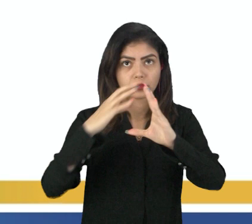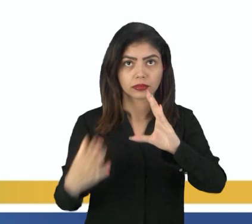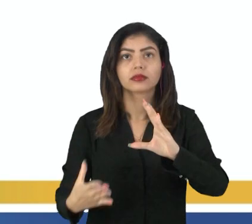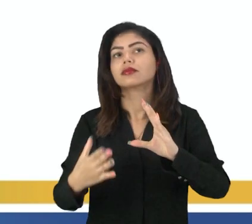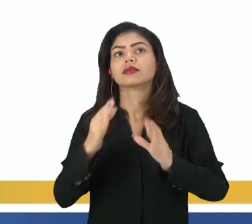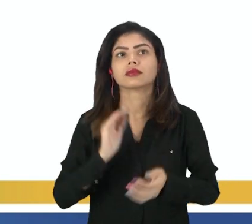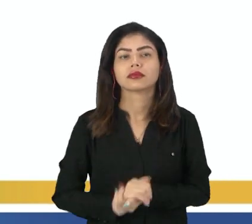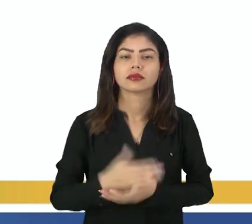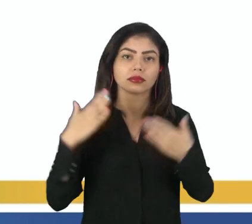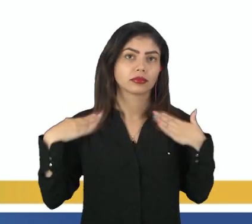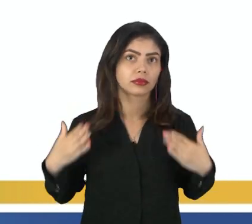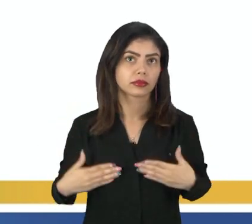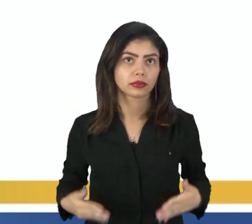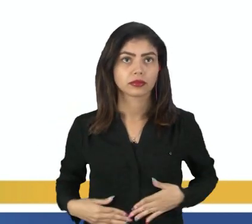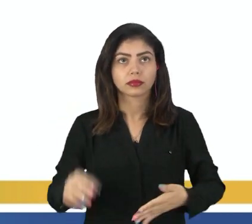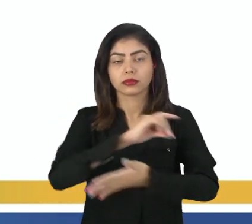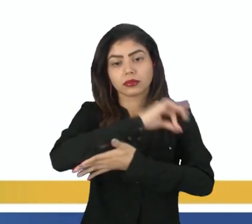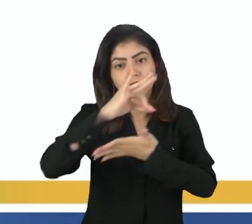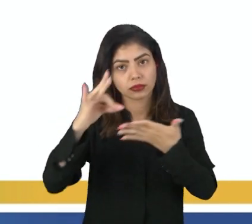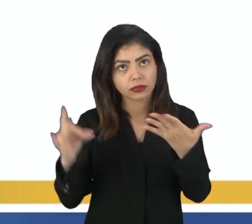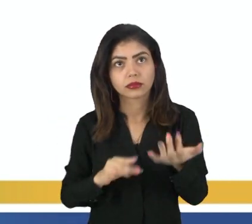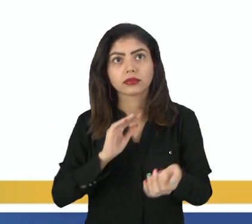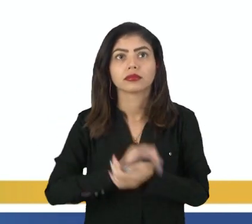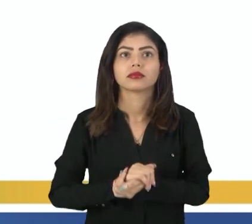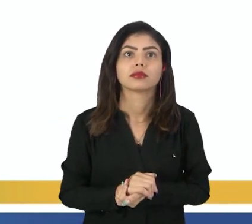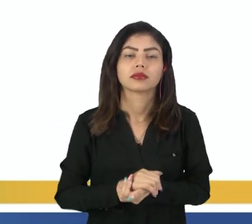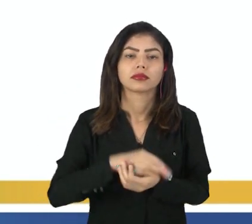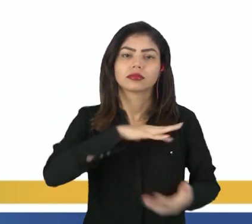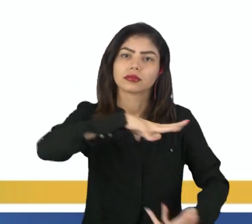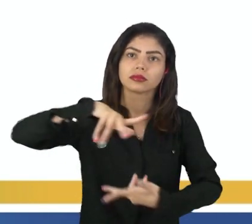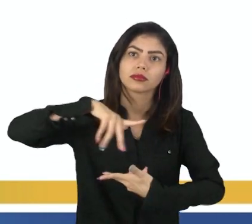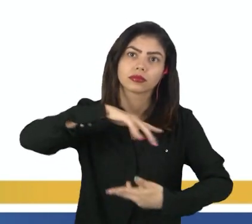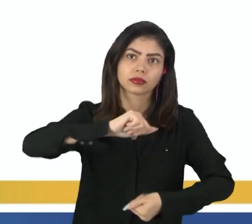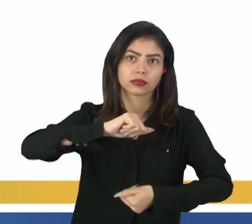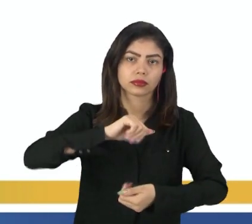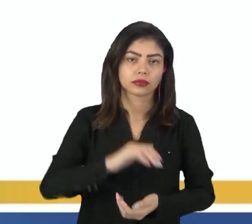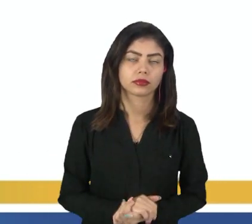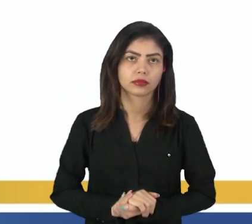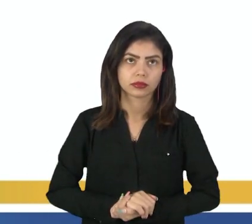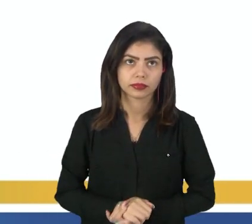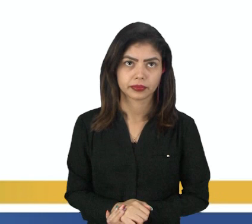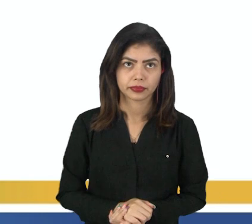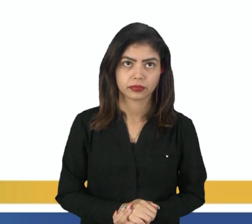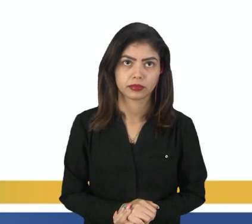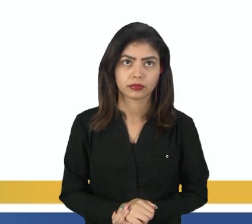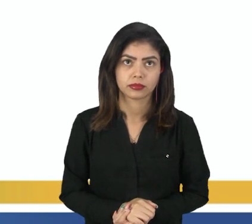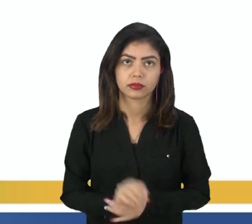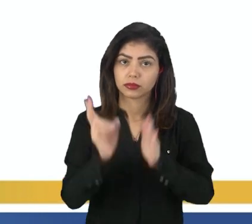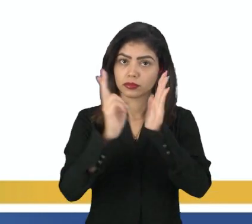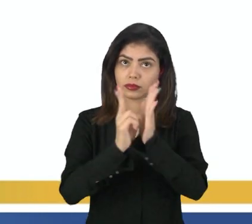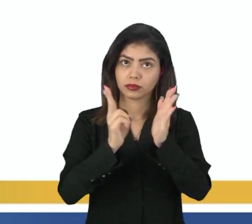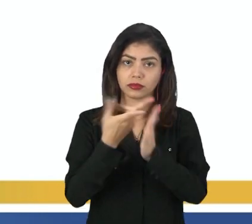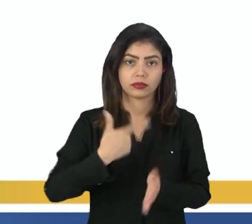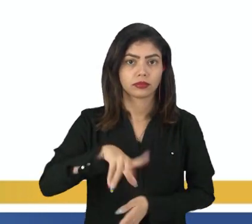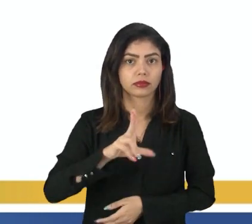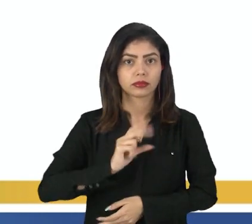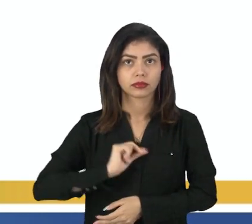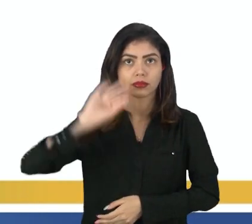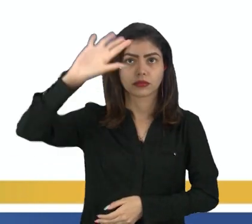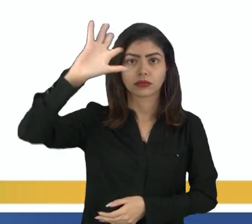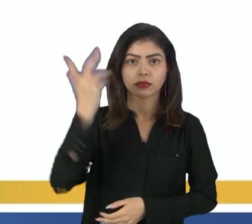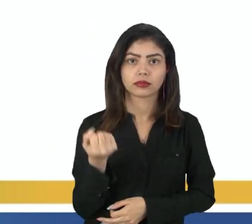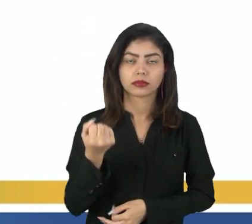grande mistura de culturas e características físicas de diversas partes do mundo. São os